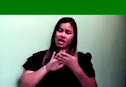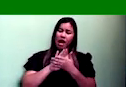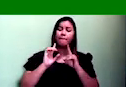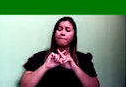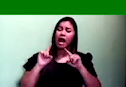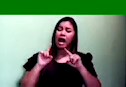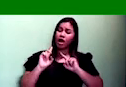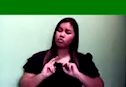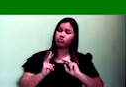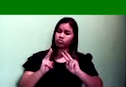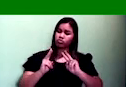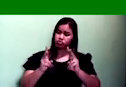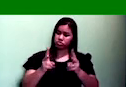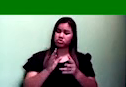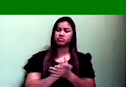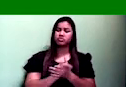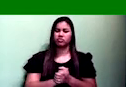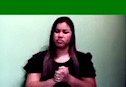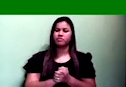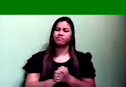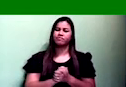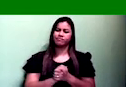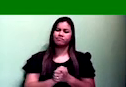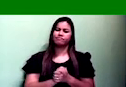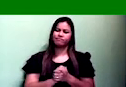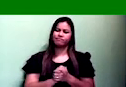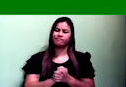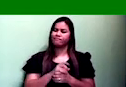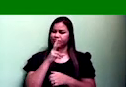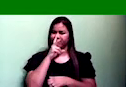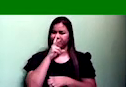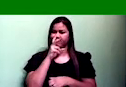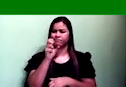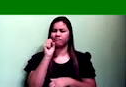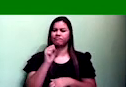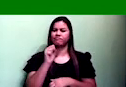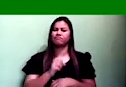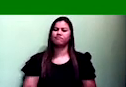meio com uma intensidade muito grande.